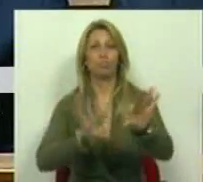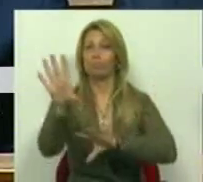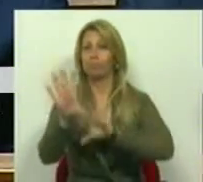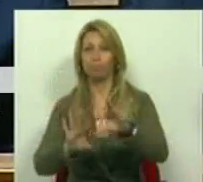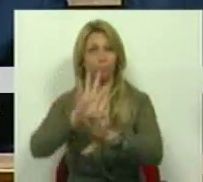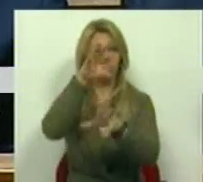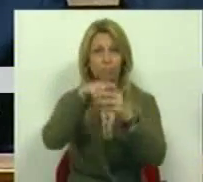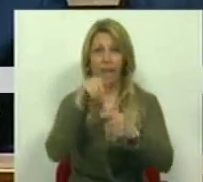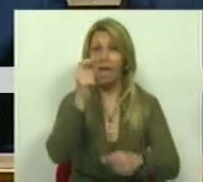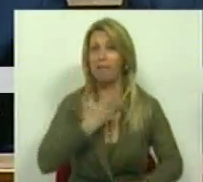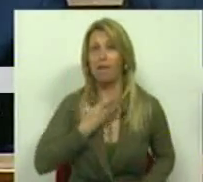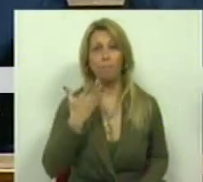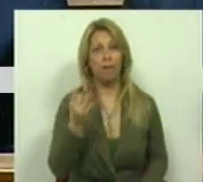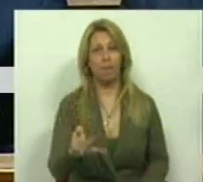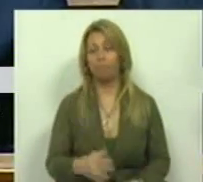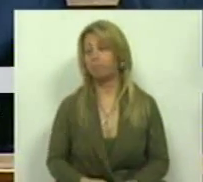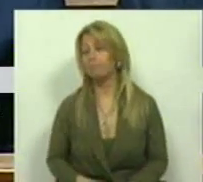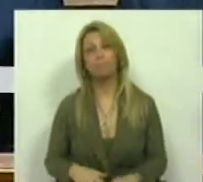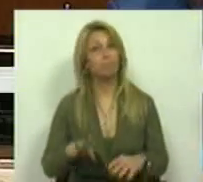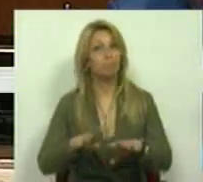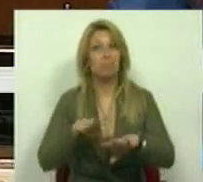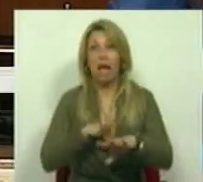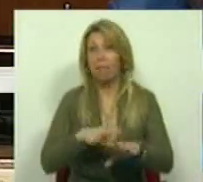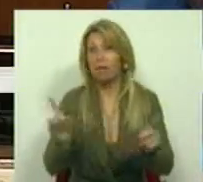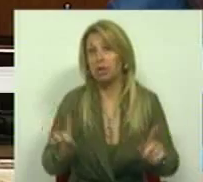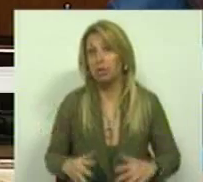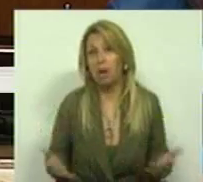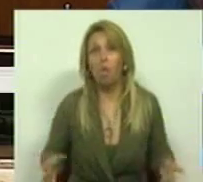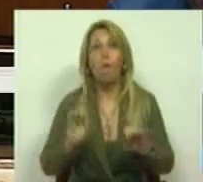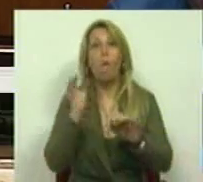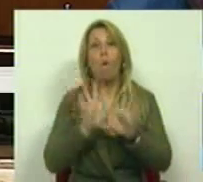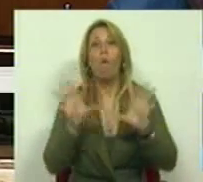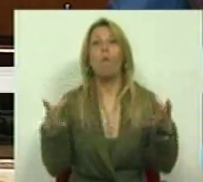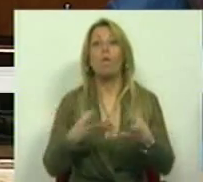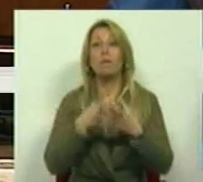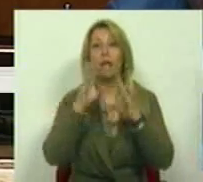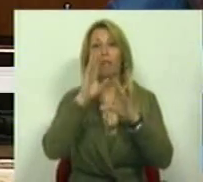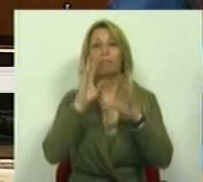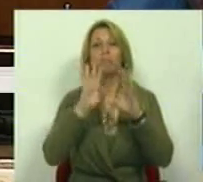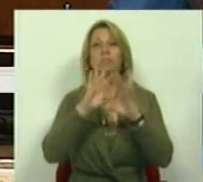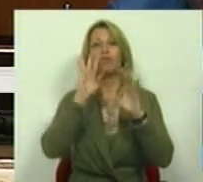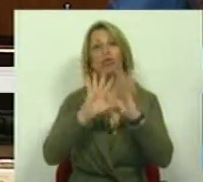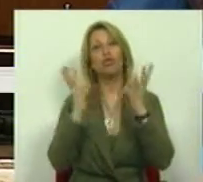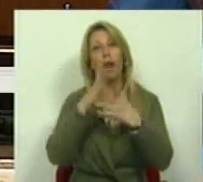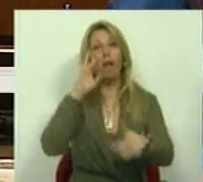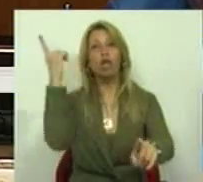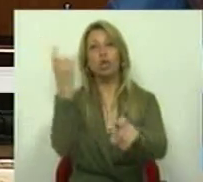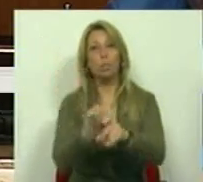EDP. Nem para a Administração, nem para o Conselho Geral e de Supervisão.